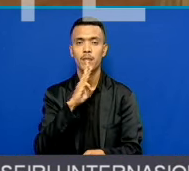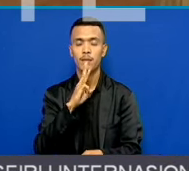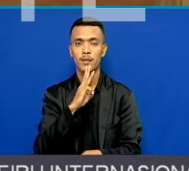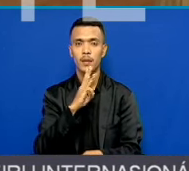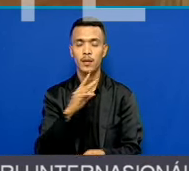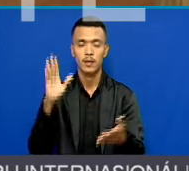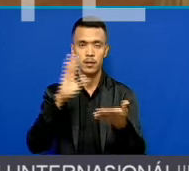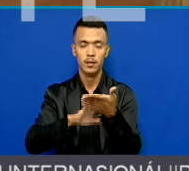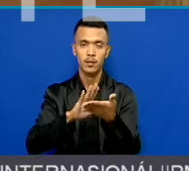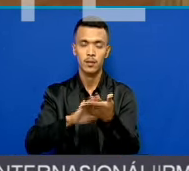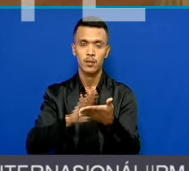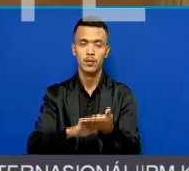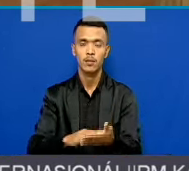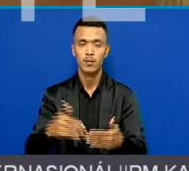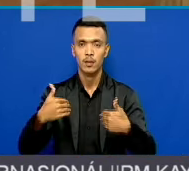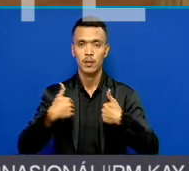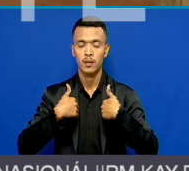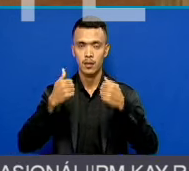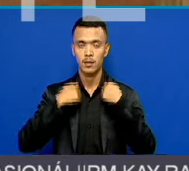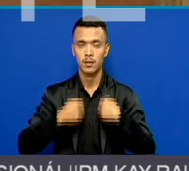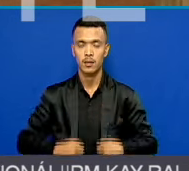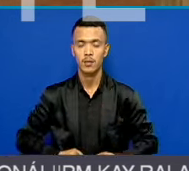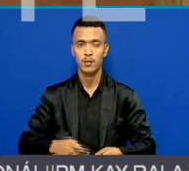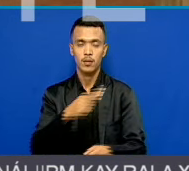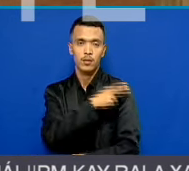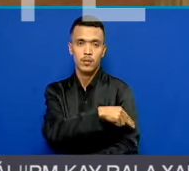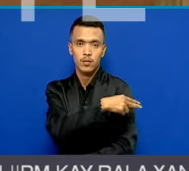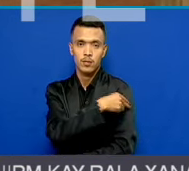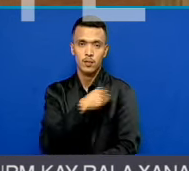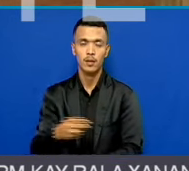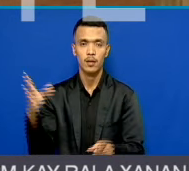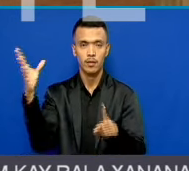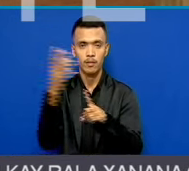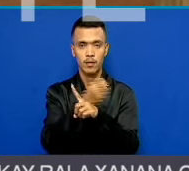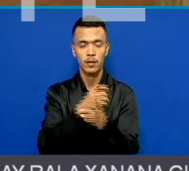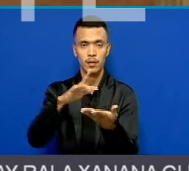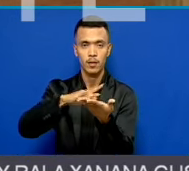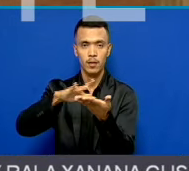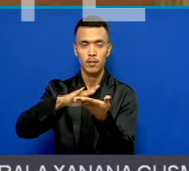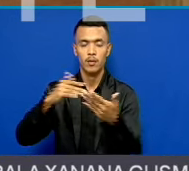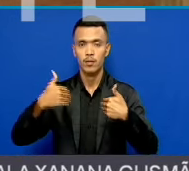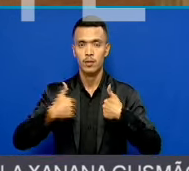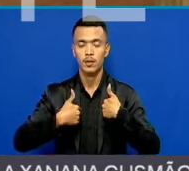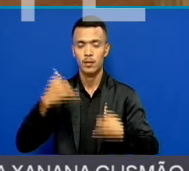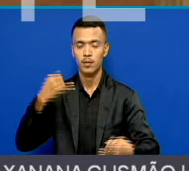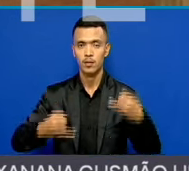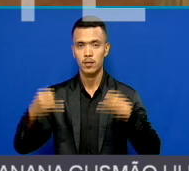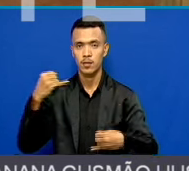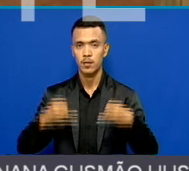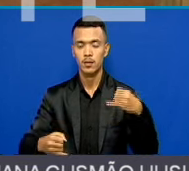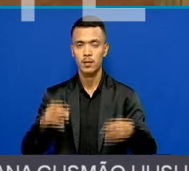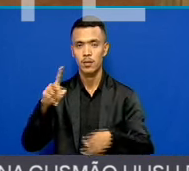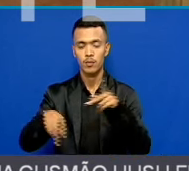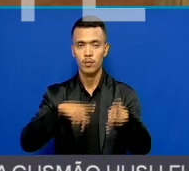será escola e a saúde e a hospitais e a falta de moro e a justiça também será atende e a preocupação